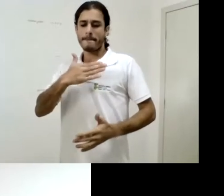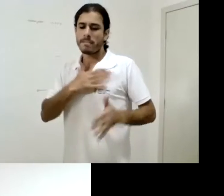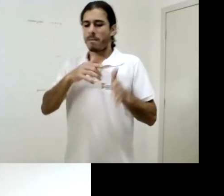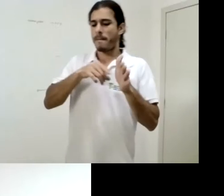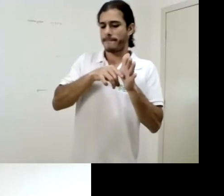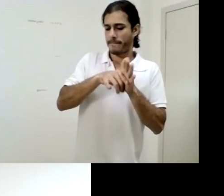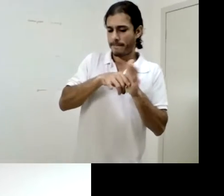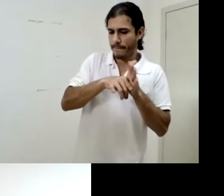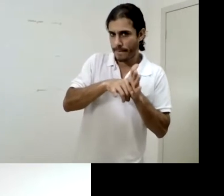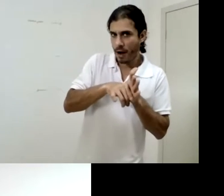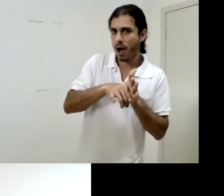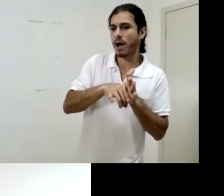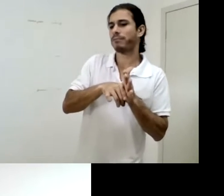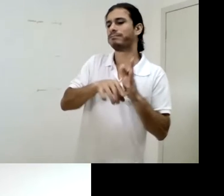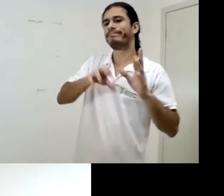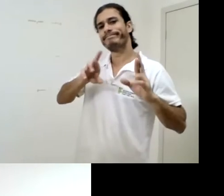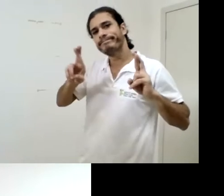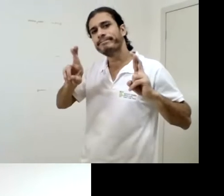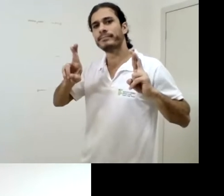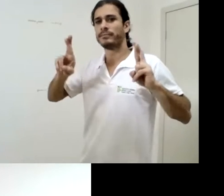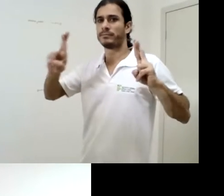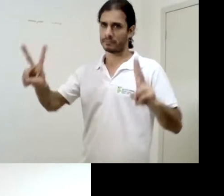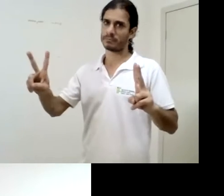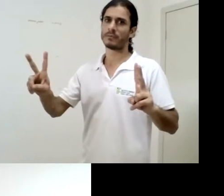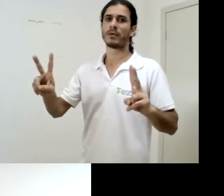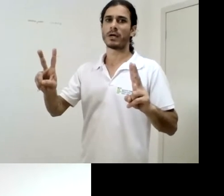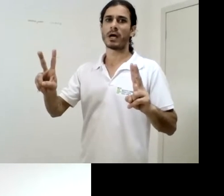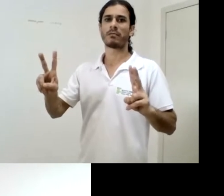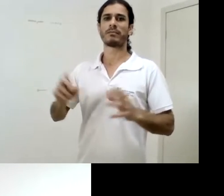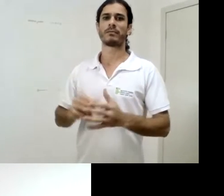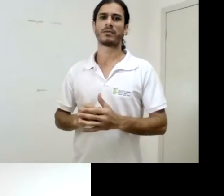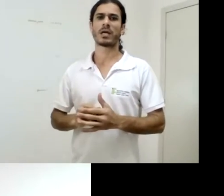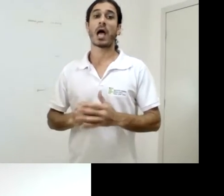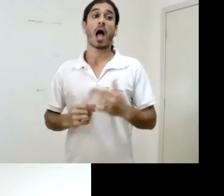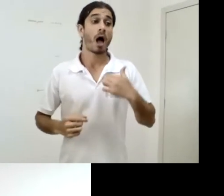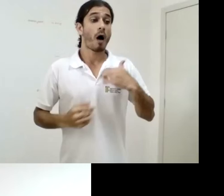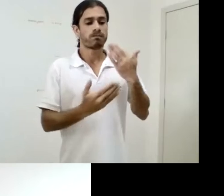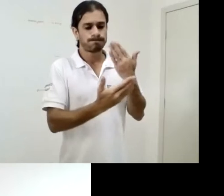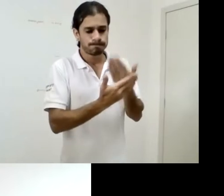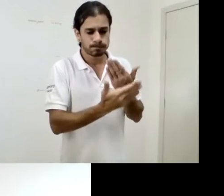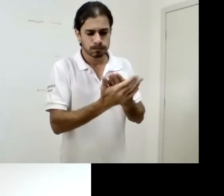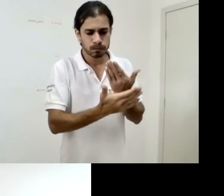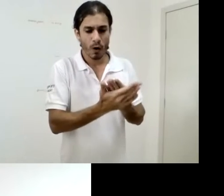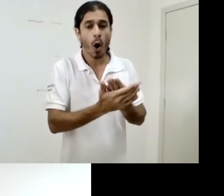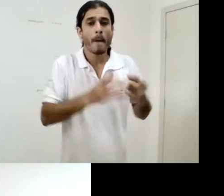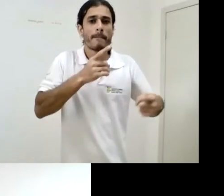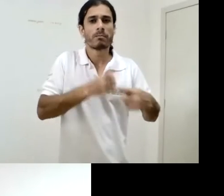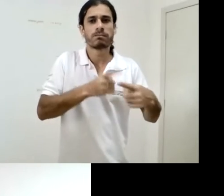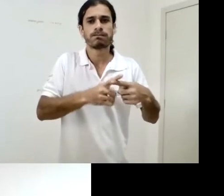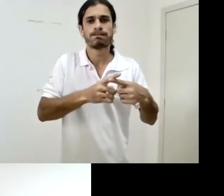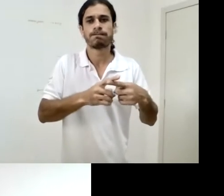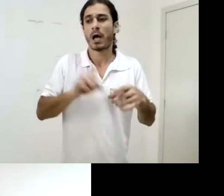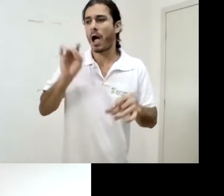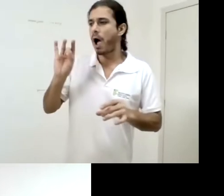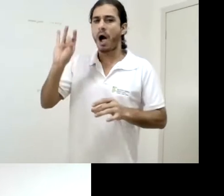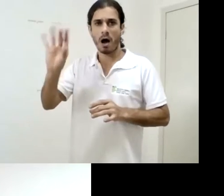Eu vou estudar isso, que é um pouquinho diferente do que os outros já estudaram esse tema sobre outros ângulos. Não sei